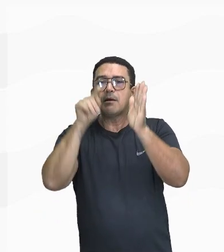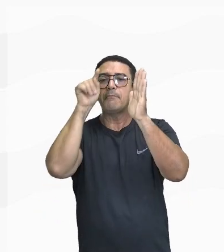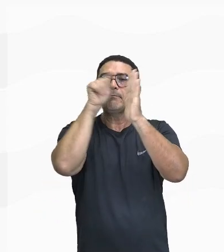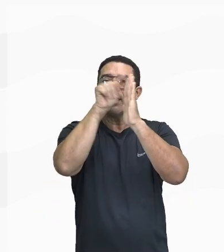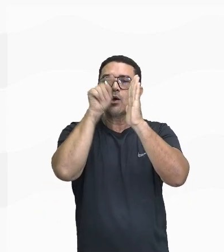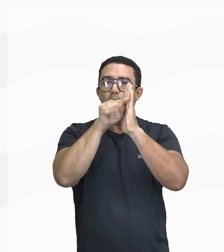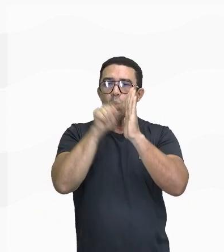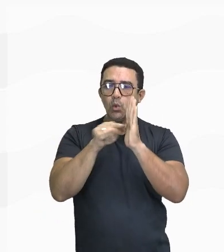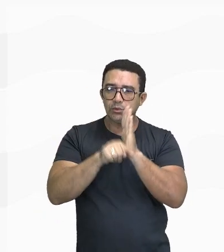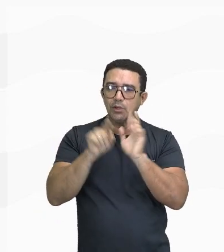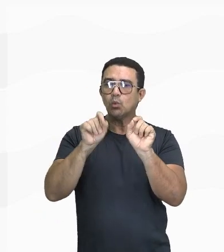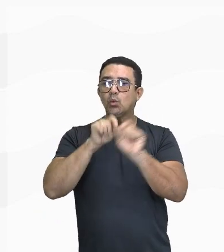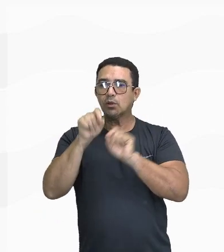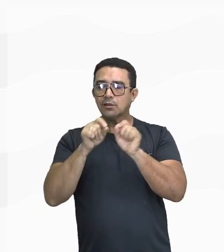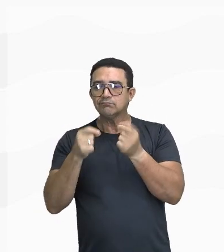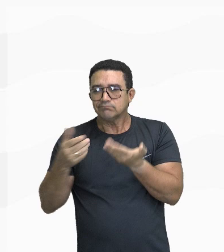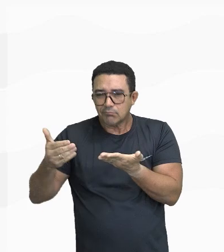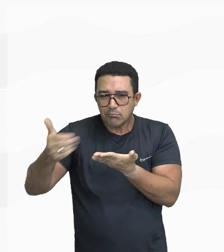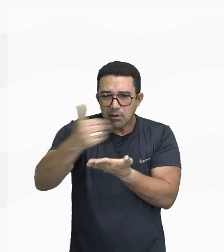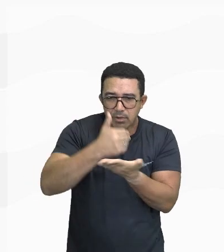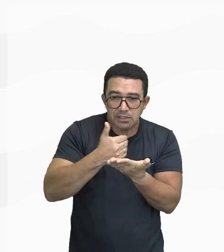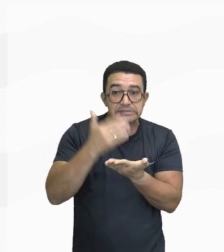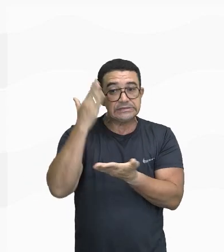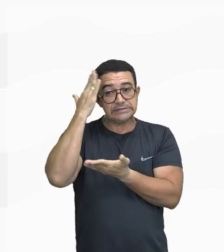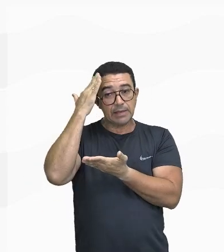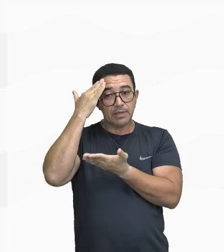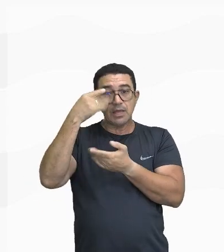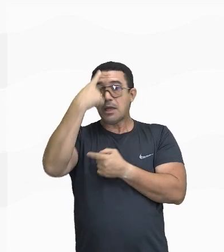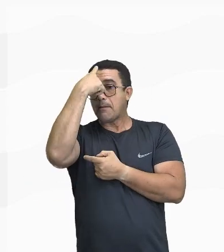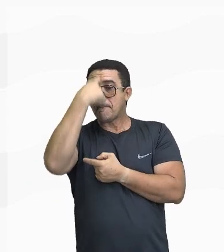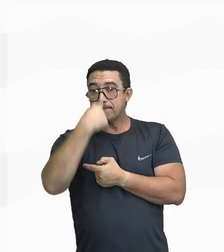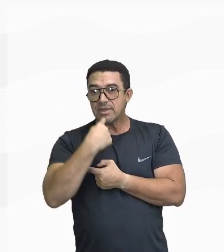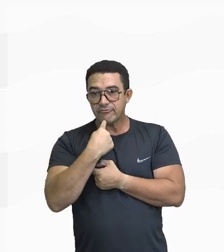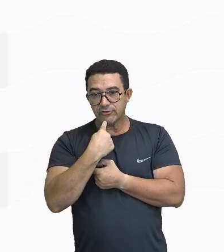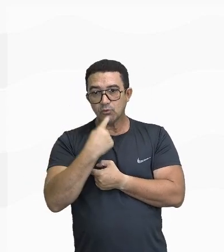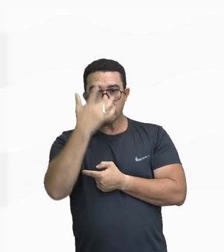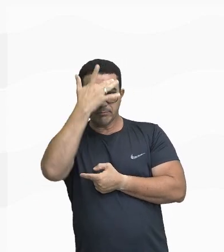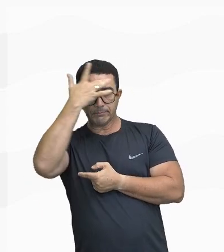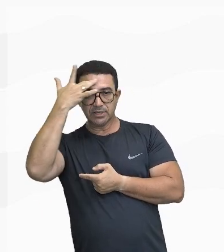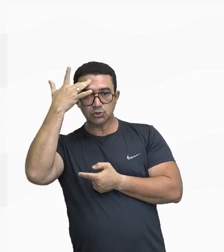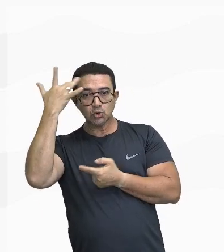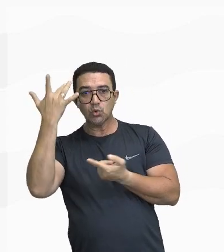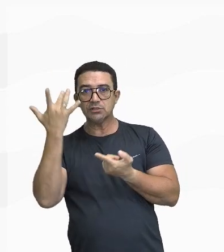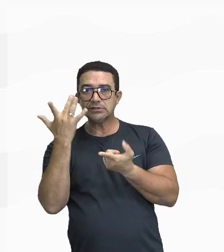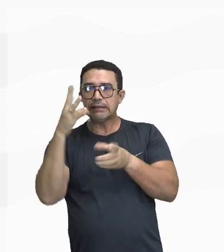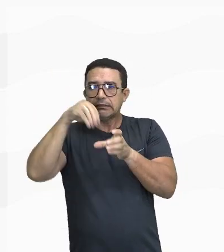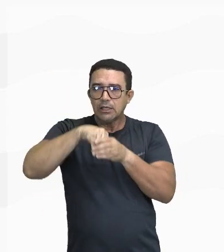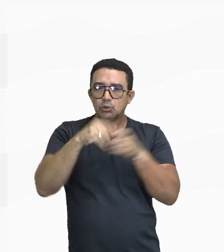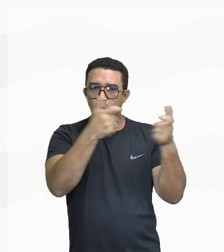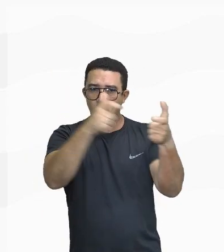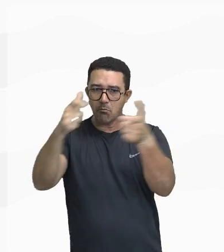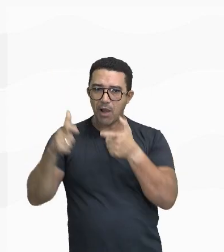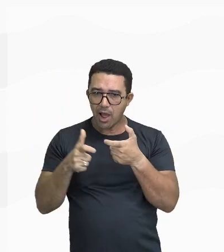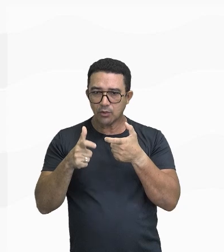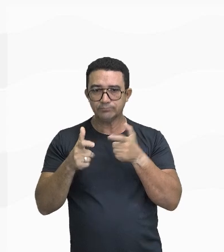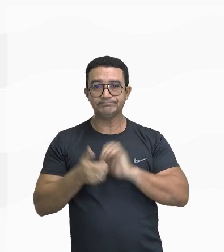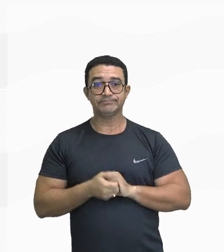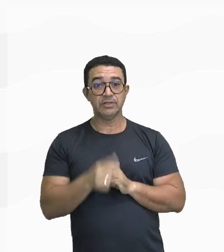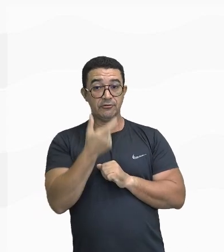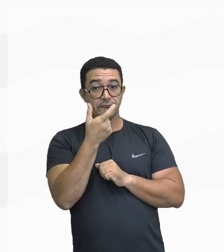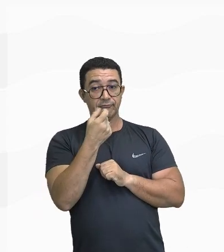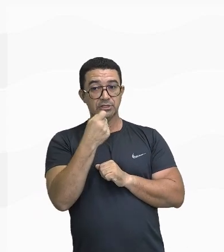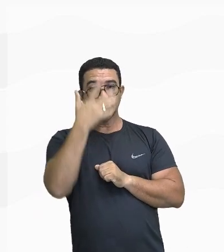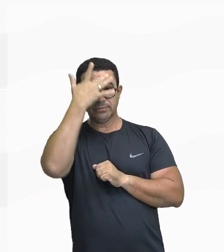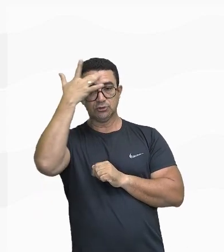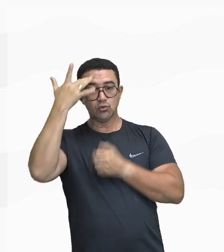fim de reunir o perfil dos frequentadores de um parque em determinado bairro. Nessa pesquisa, 20 pessoas